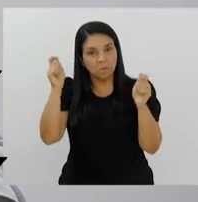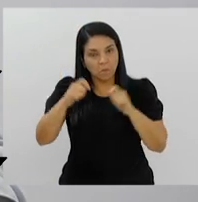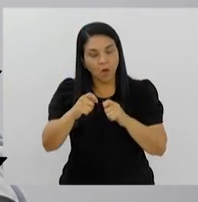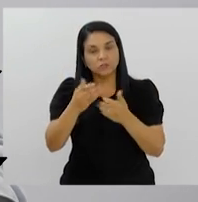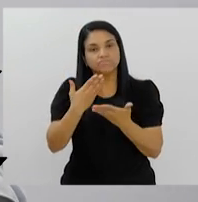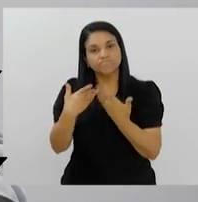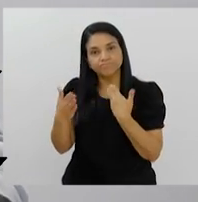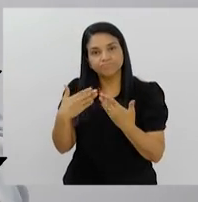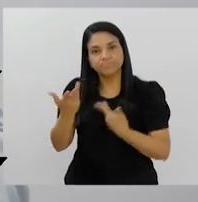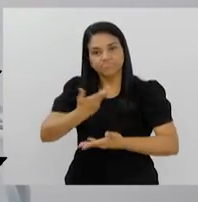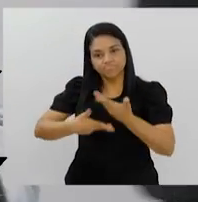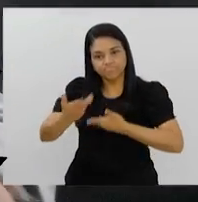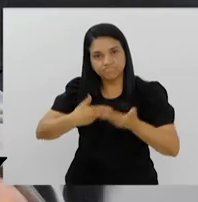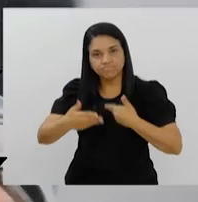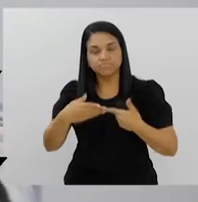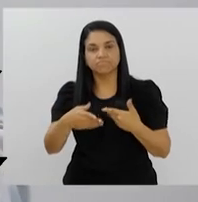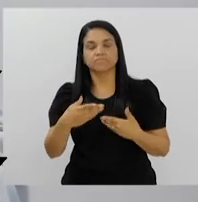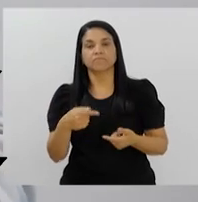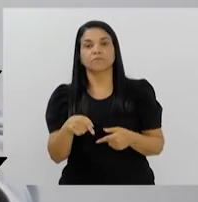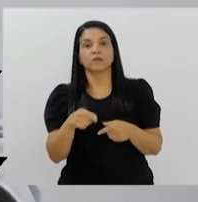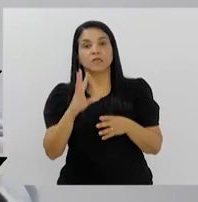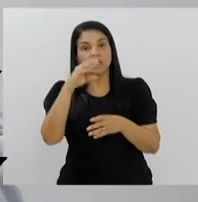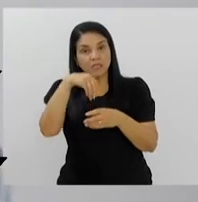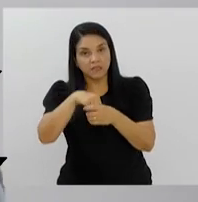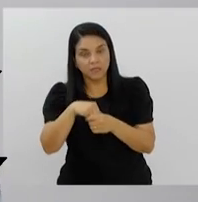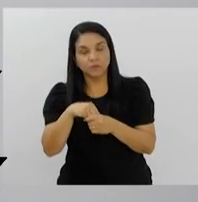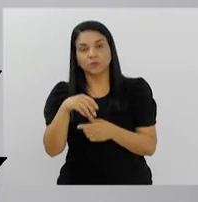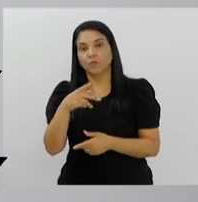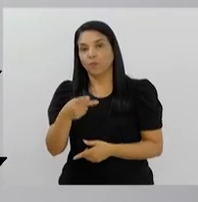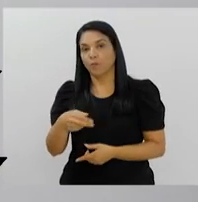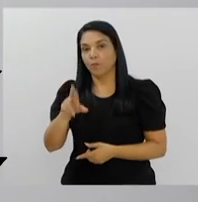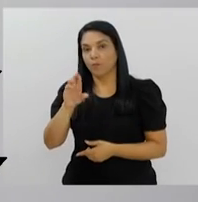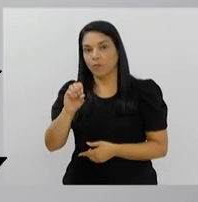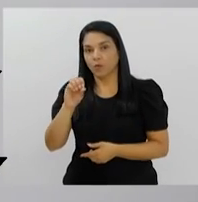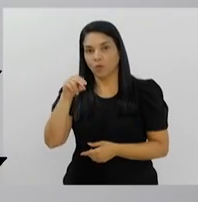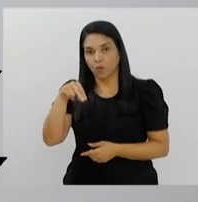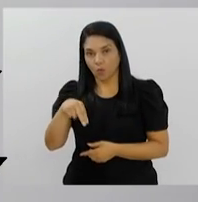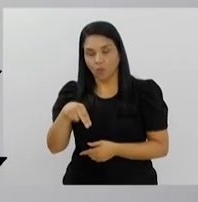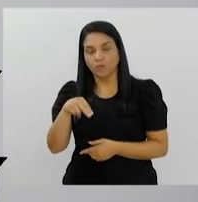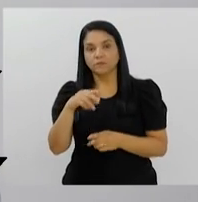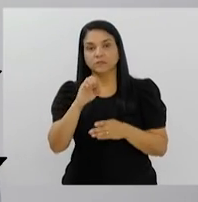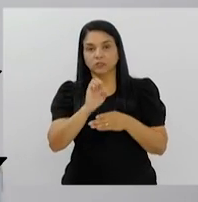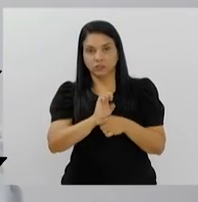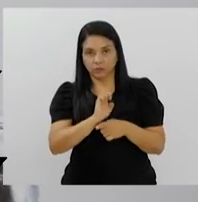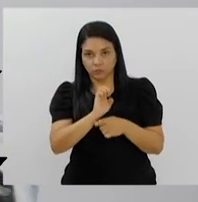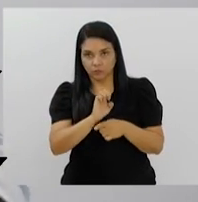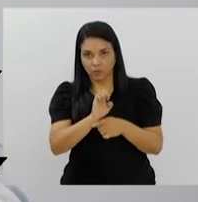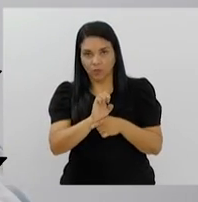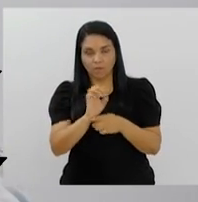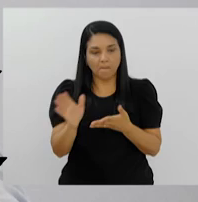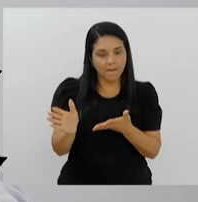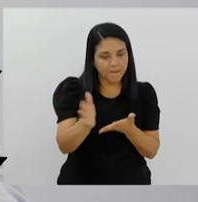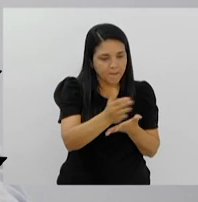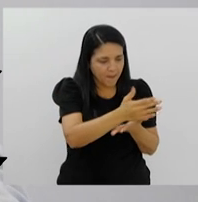n e dentro aqui do do proc Estadual a gente fez